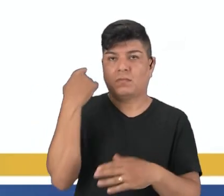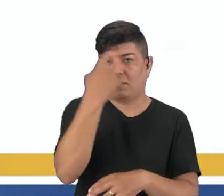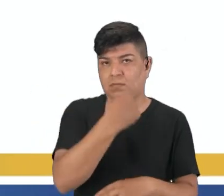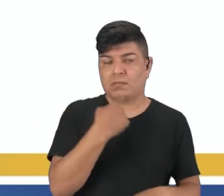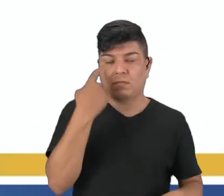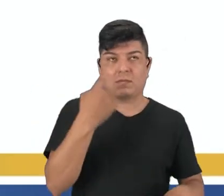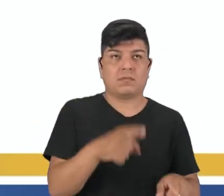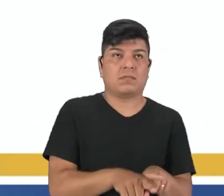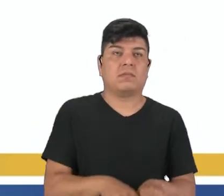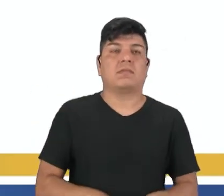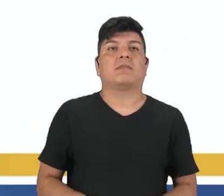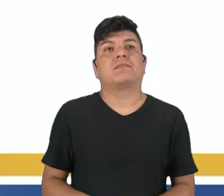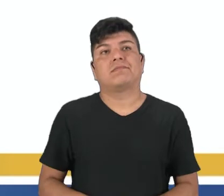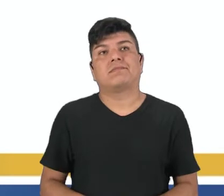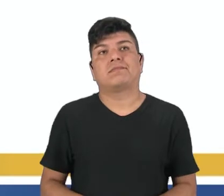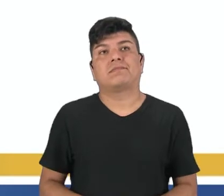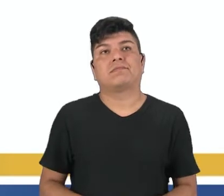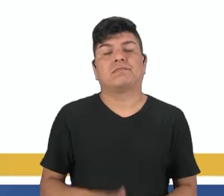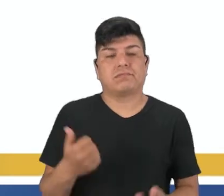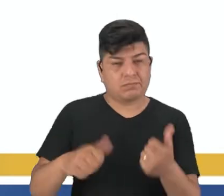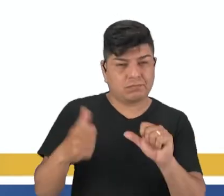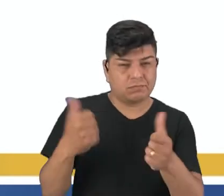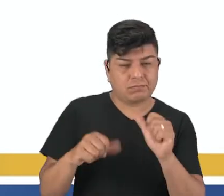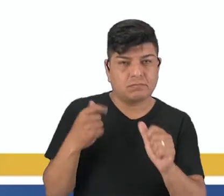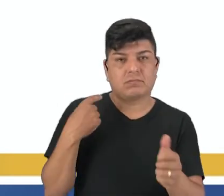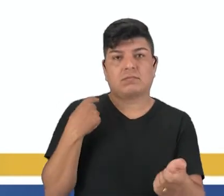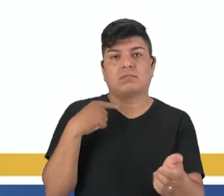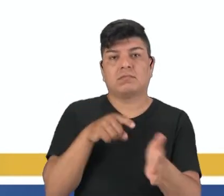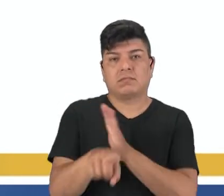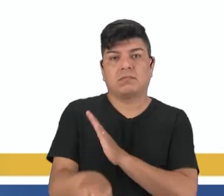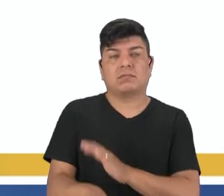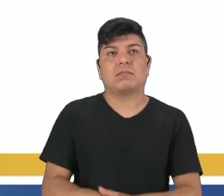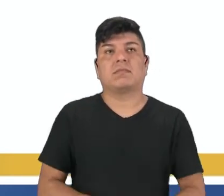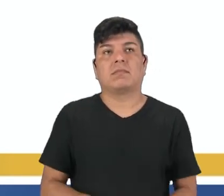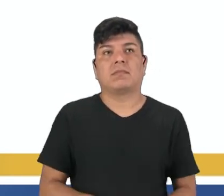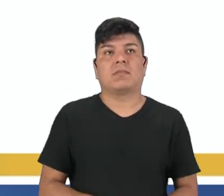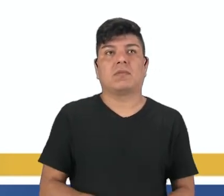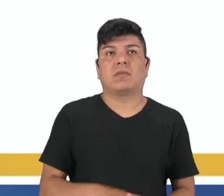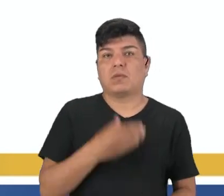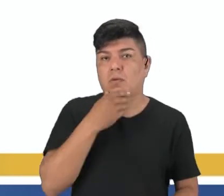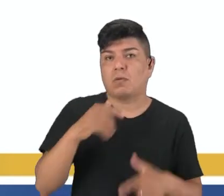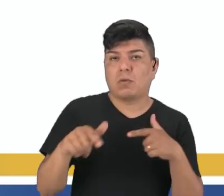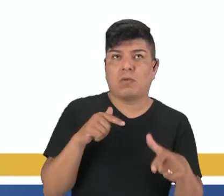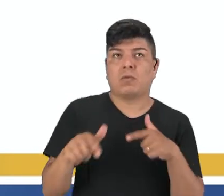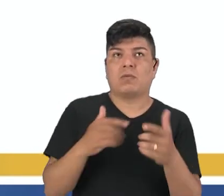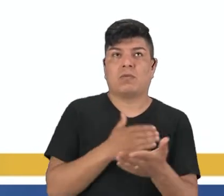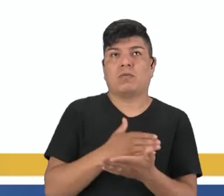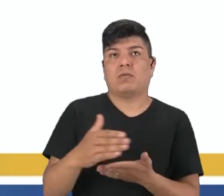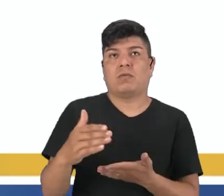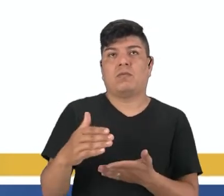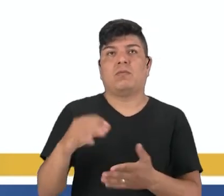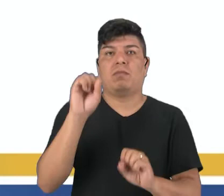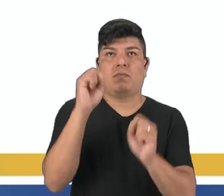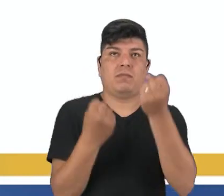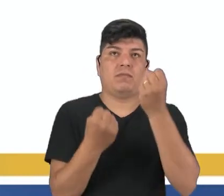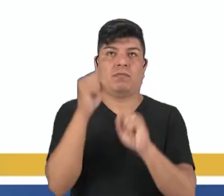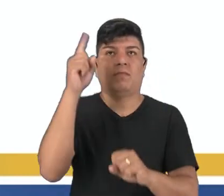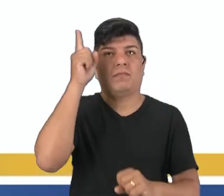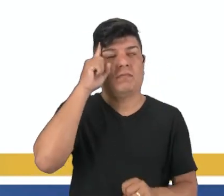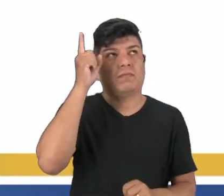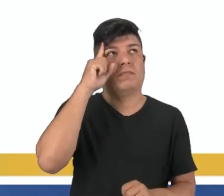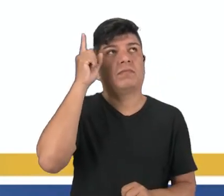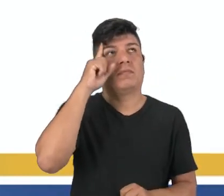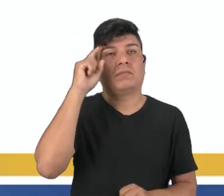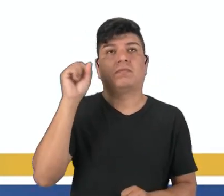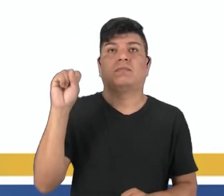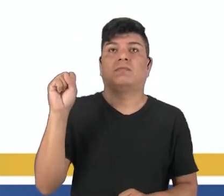né? Agora, vamos analisar aqui uma situação. Um operário inicia seu trabalho na fábrica todos